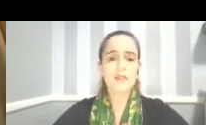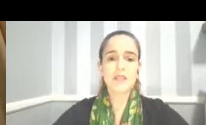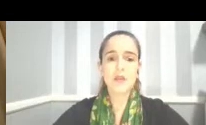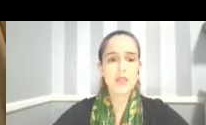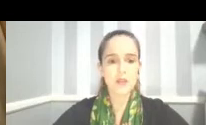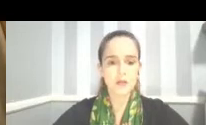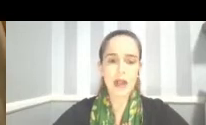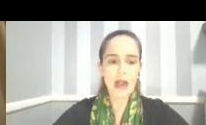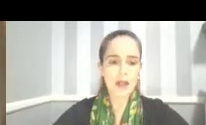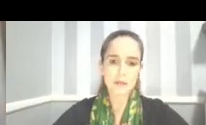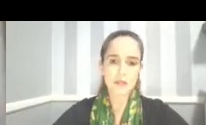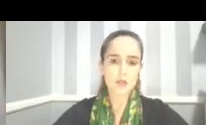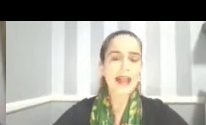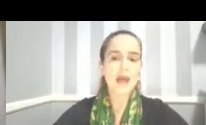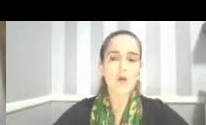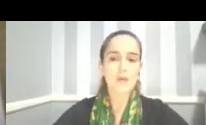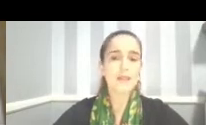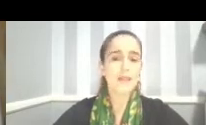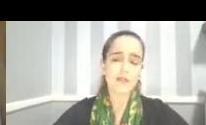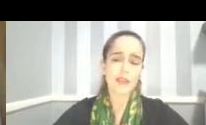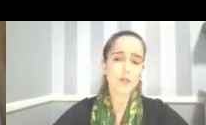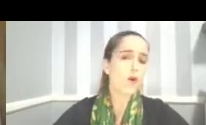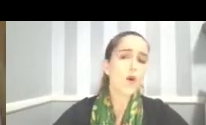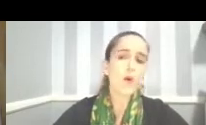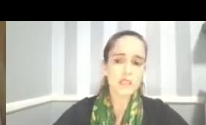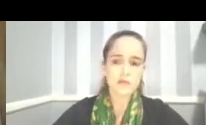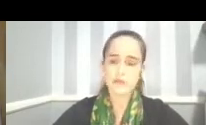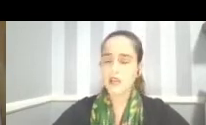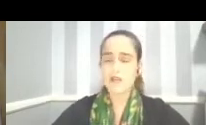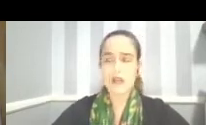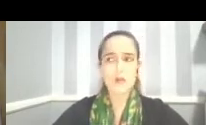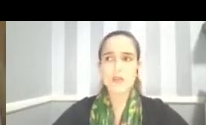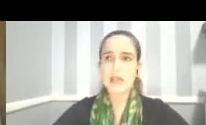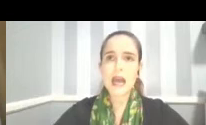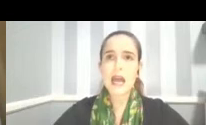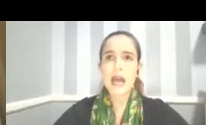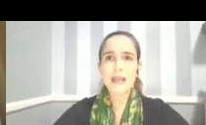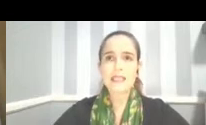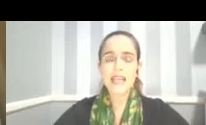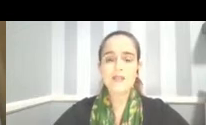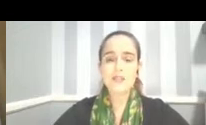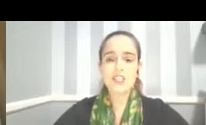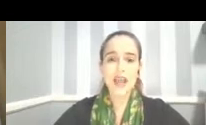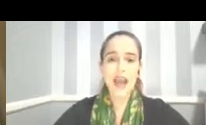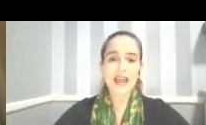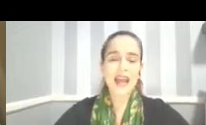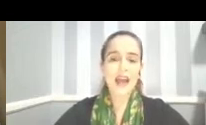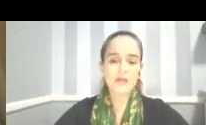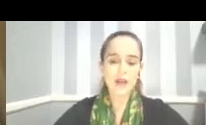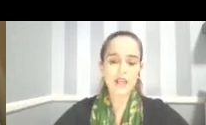é bem tranquilo. Claro, se a pessoa ralar o corpo inteiro, vai doer horrores, vai incomodar, mas a nível